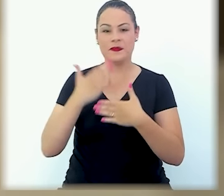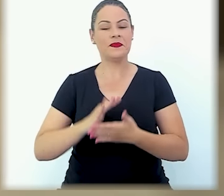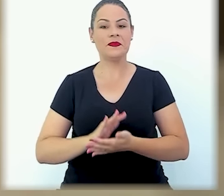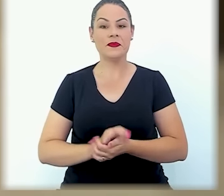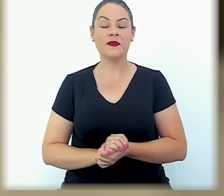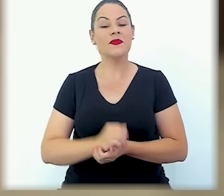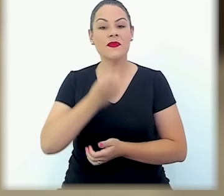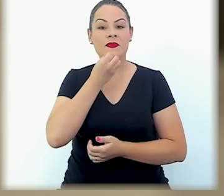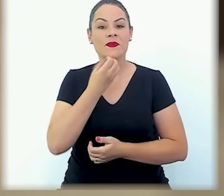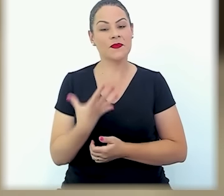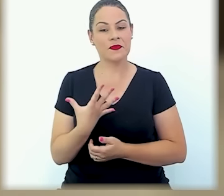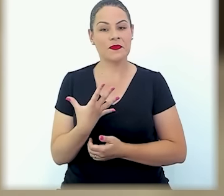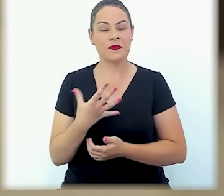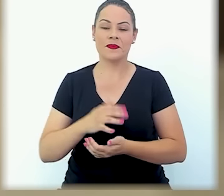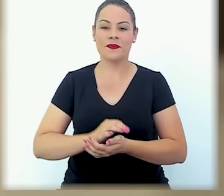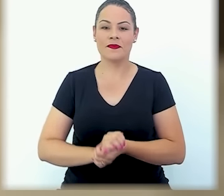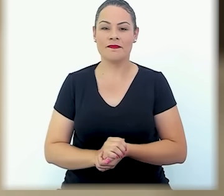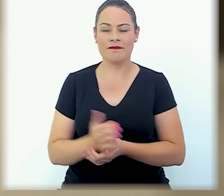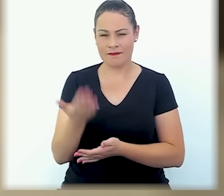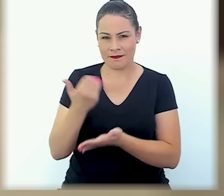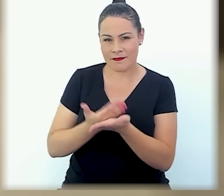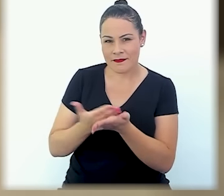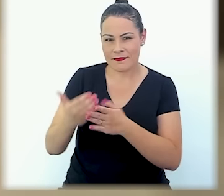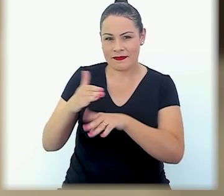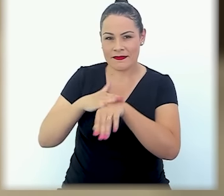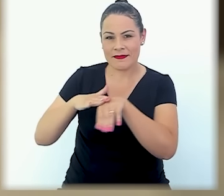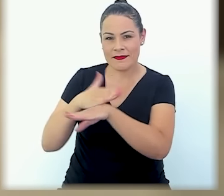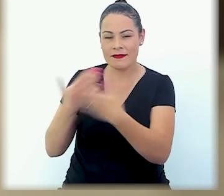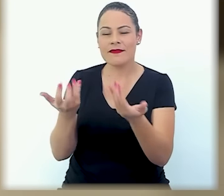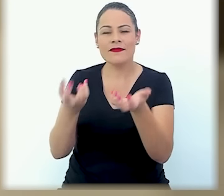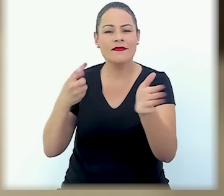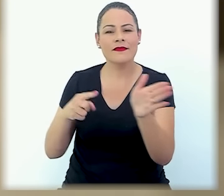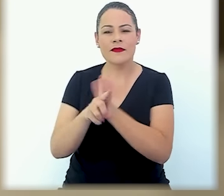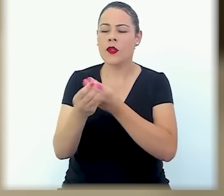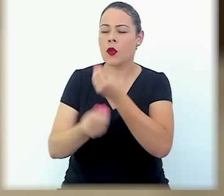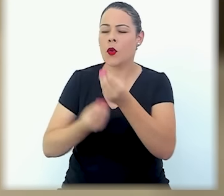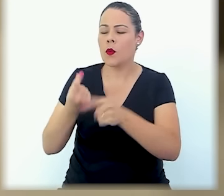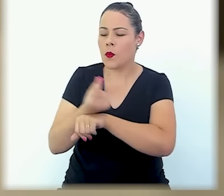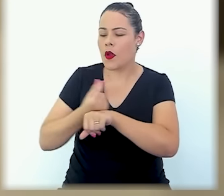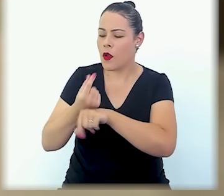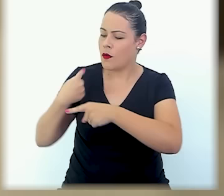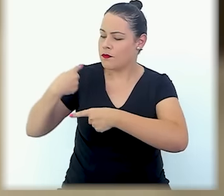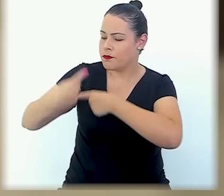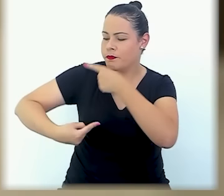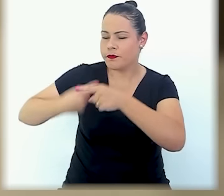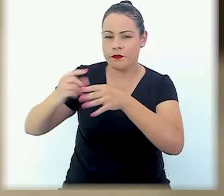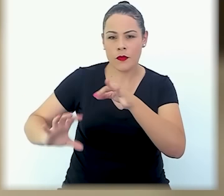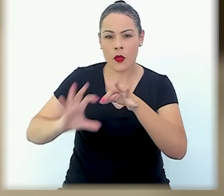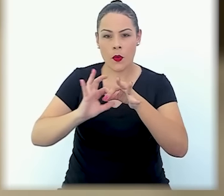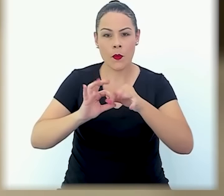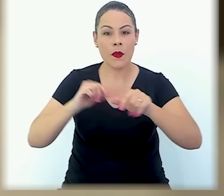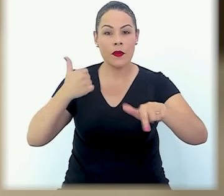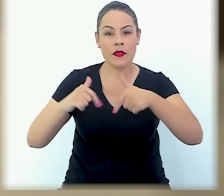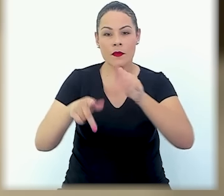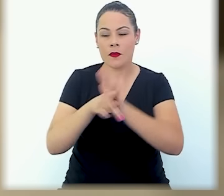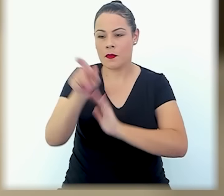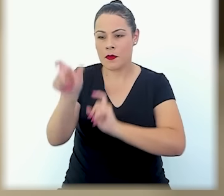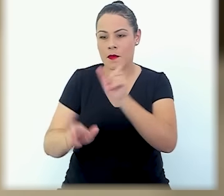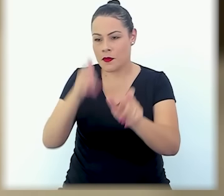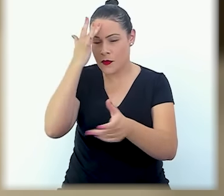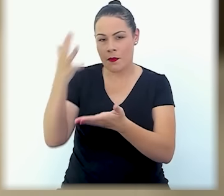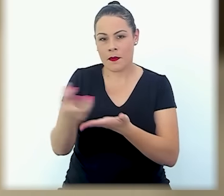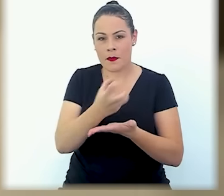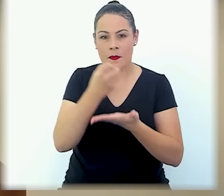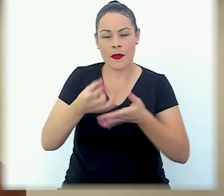agradeço. Bom, para começar essa conversa, eu queria te perguntar como que a economia circular se conecta com o trabalho dos catadores no